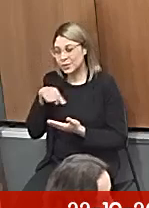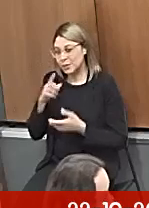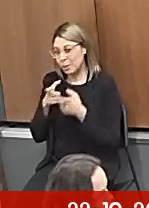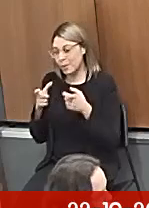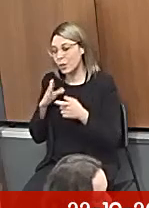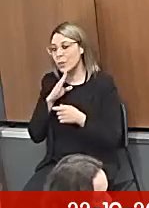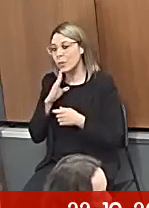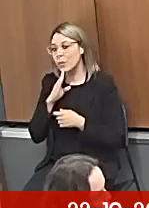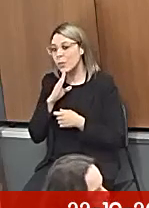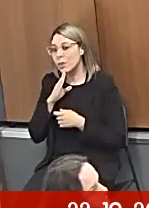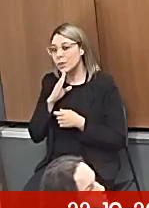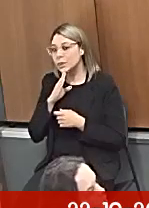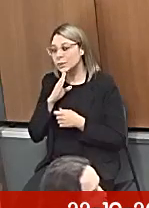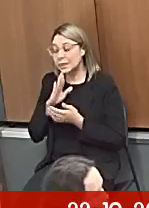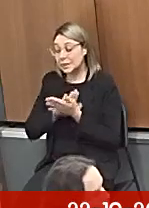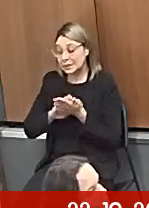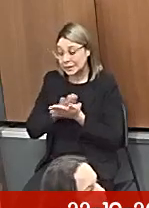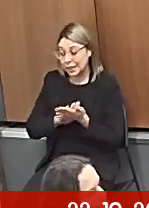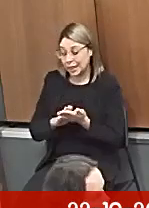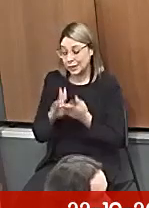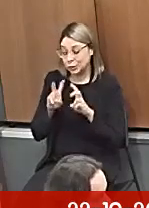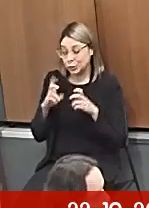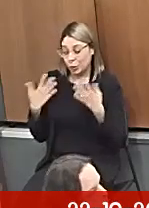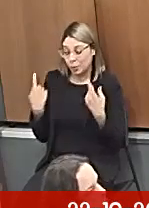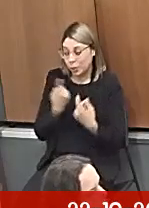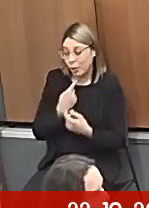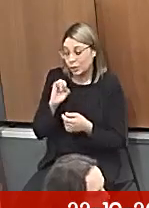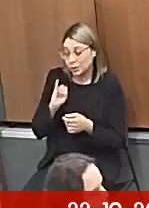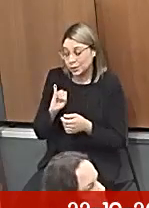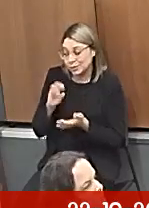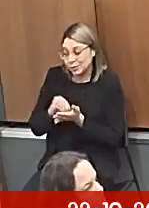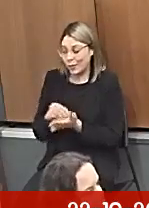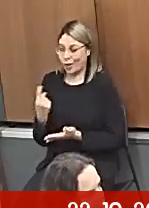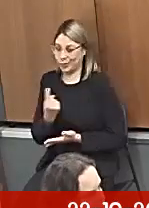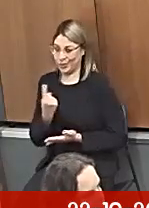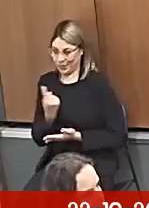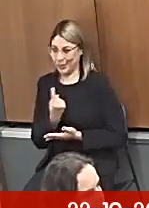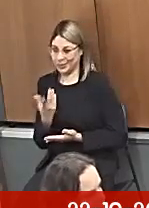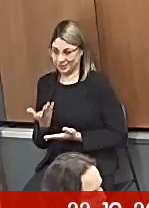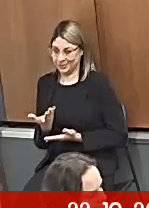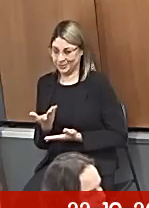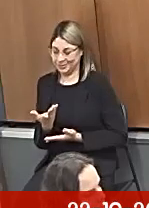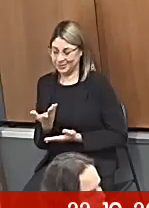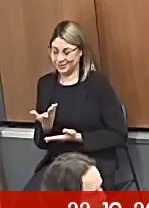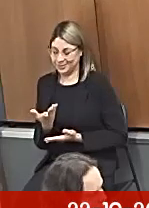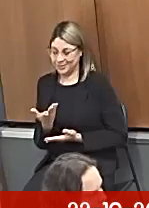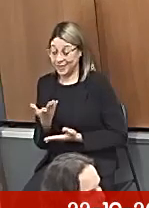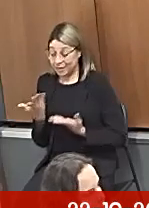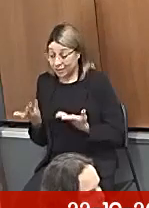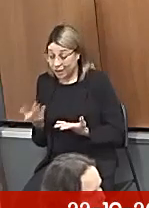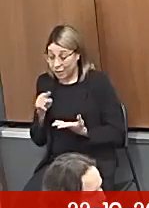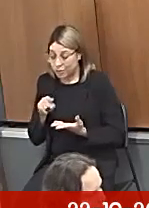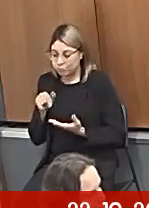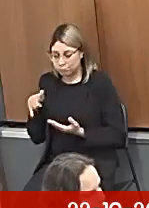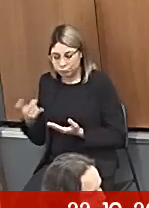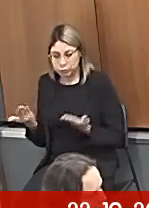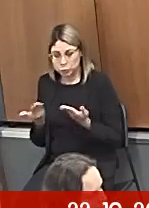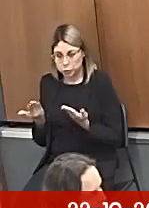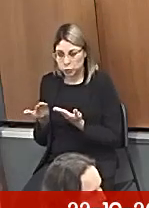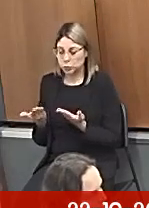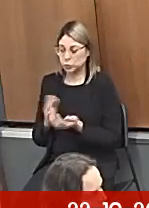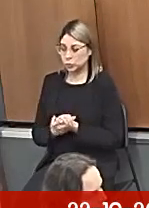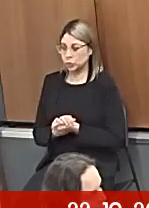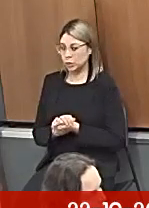que é nada sobre nós, sem a nossa participação. Eu acho que isso muito, essa oportunidade que a gente